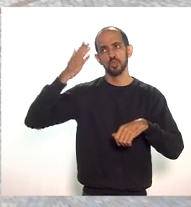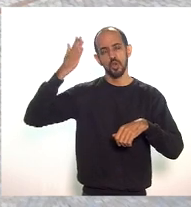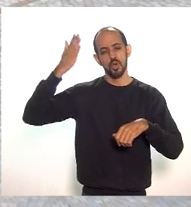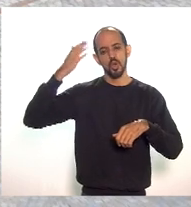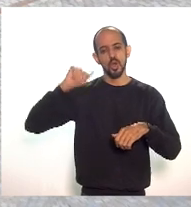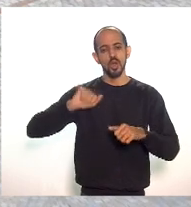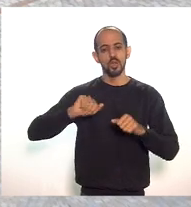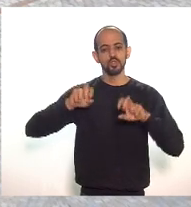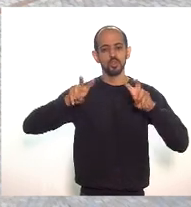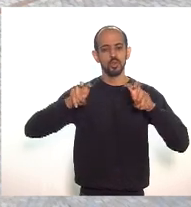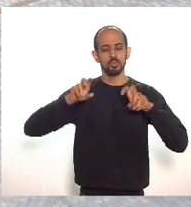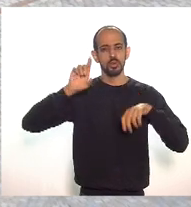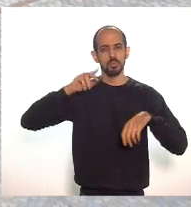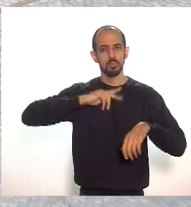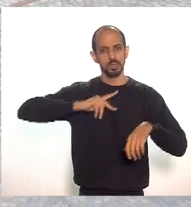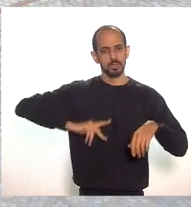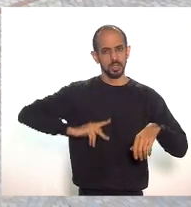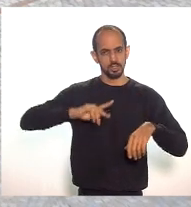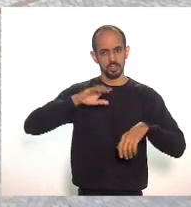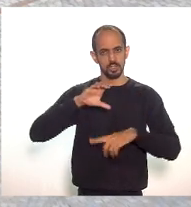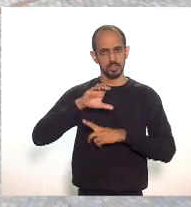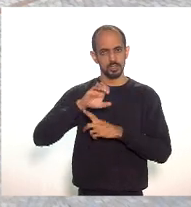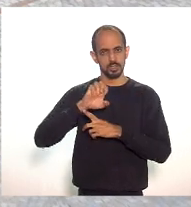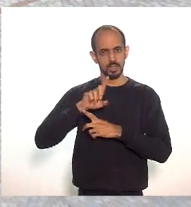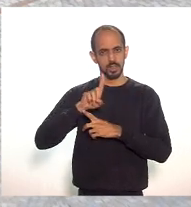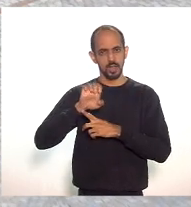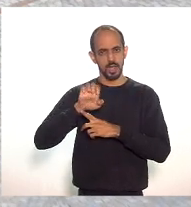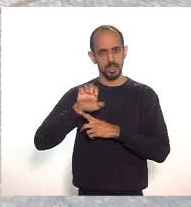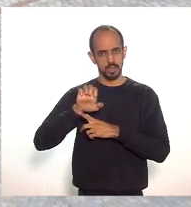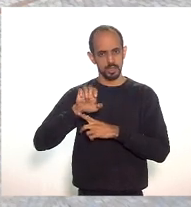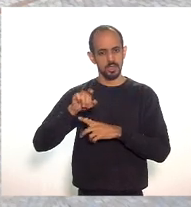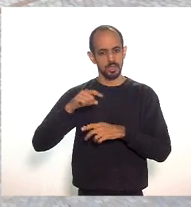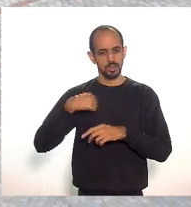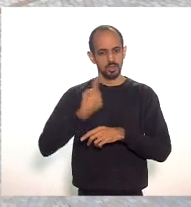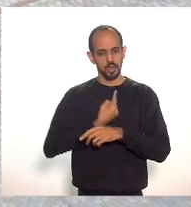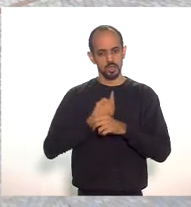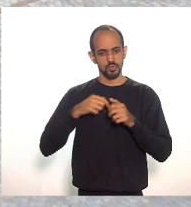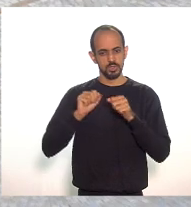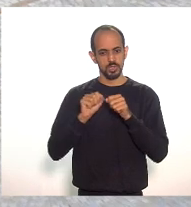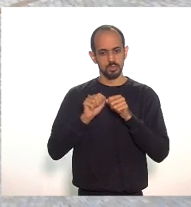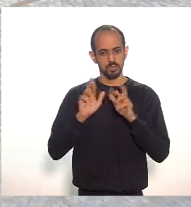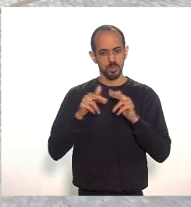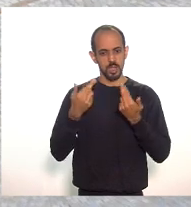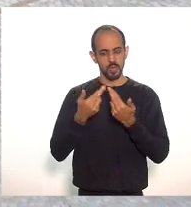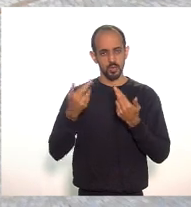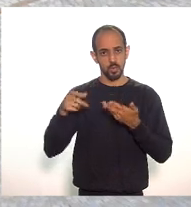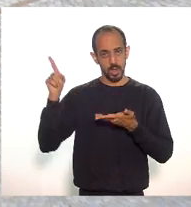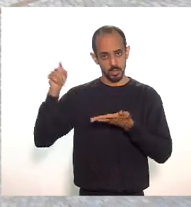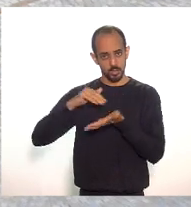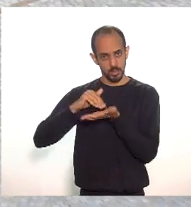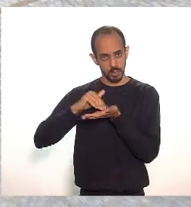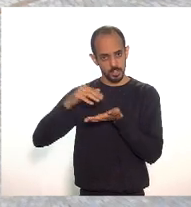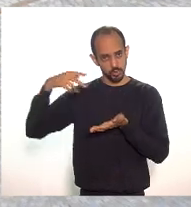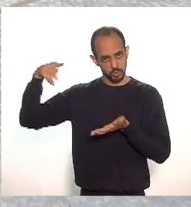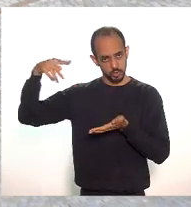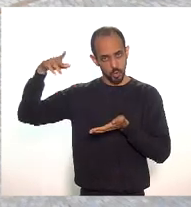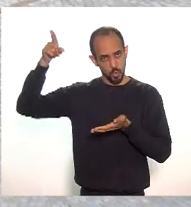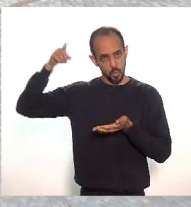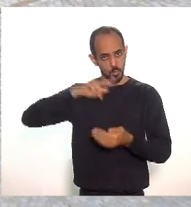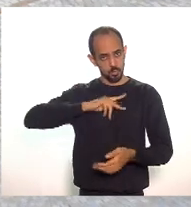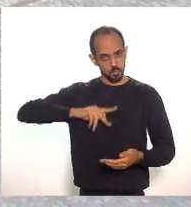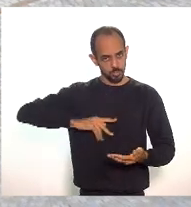ansiedade isso se recorda lembra disso tivemos uma reunião eu aqui no seu gabinete eu o Senhor